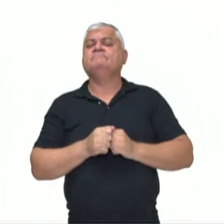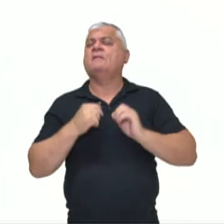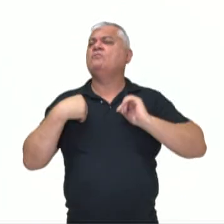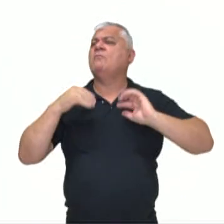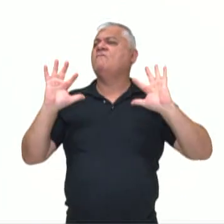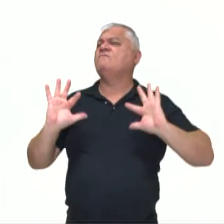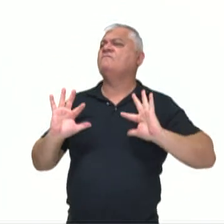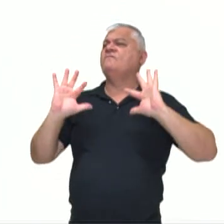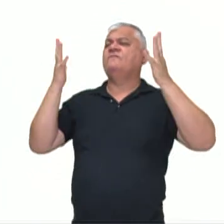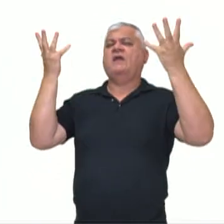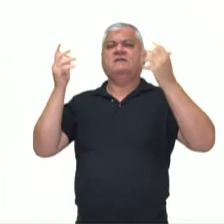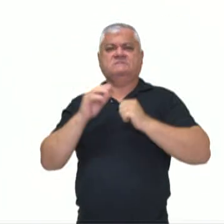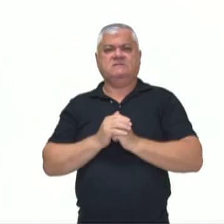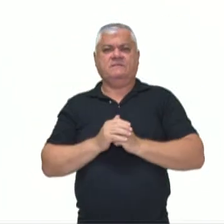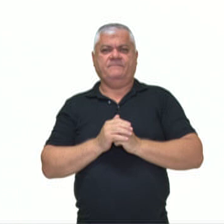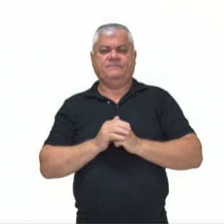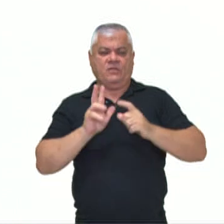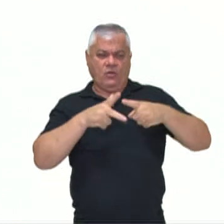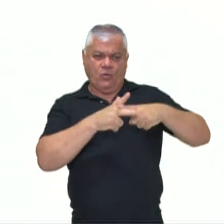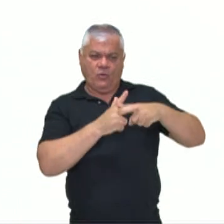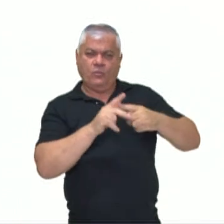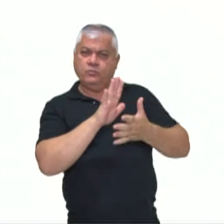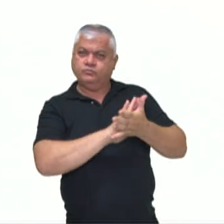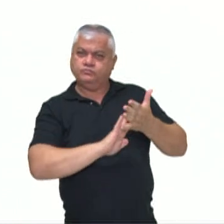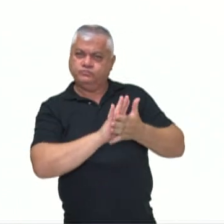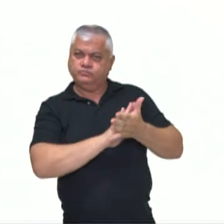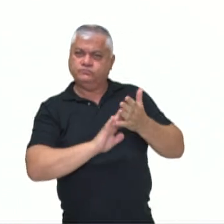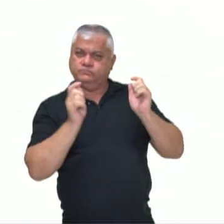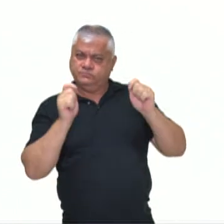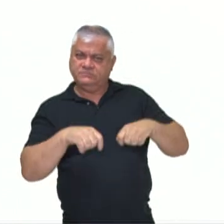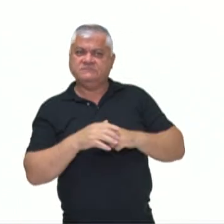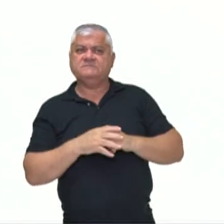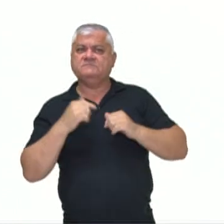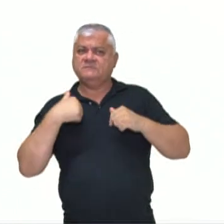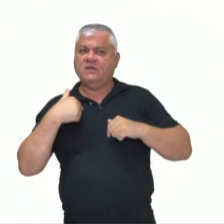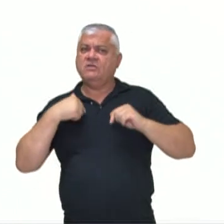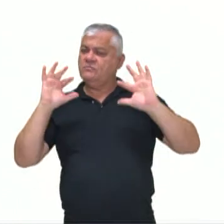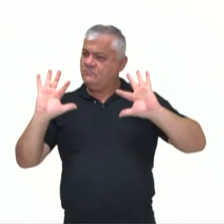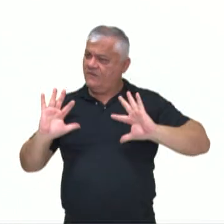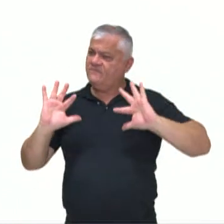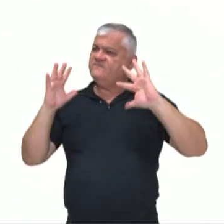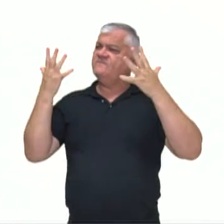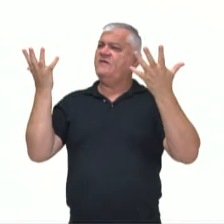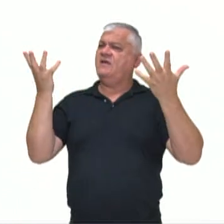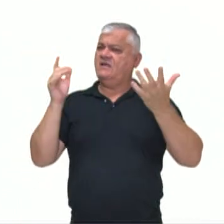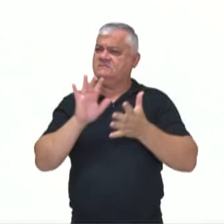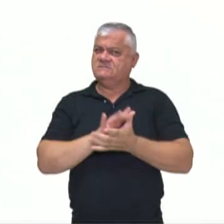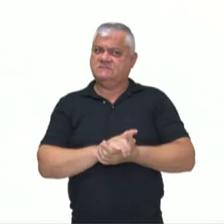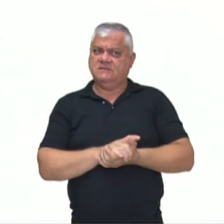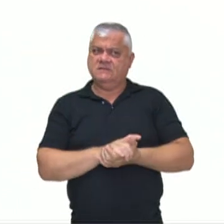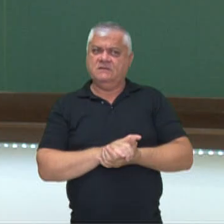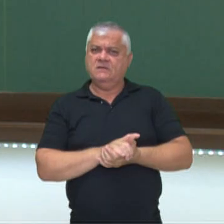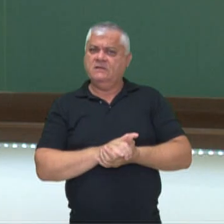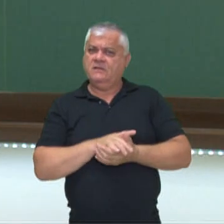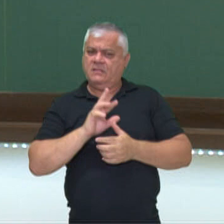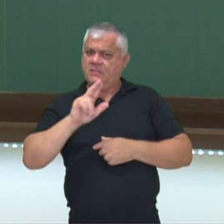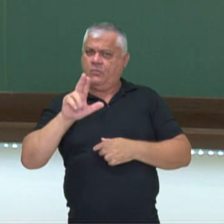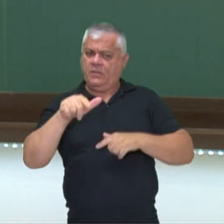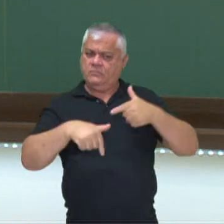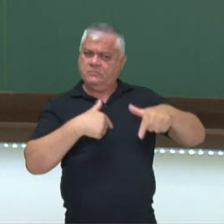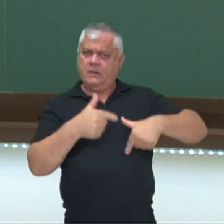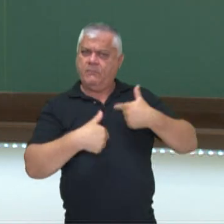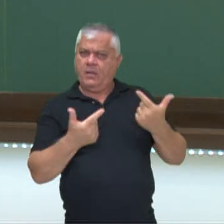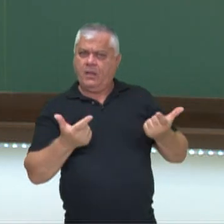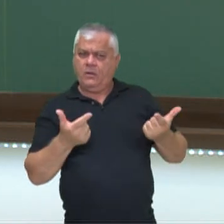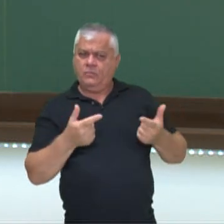fiesta, não em la oficina. Podemos tutear-nos? Então, a pessoa está falando assim, olha, nós estamos numa festa, não no trabalho,